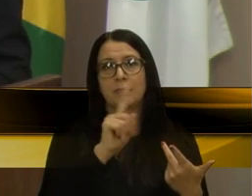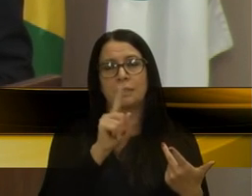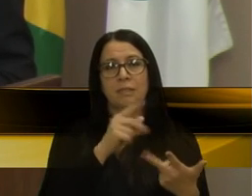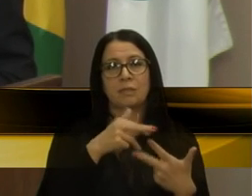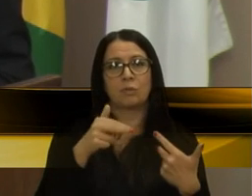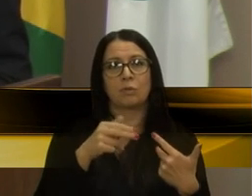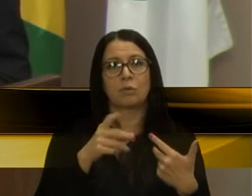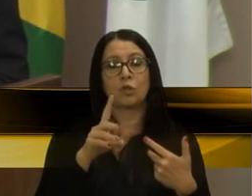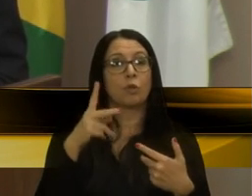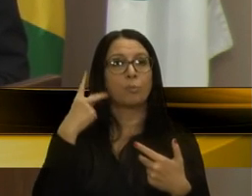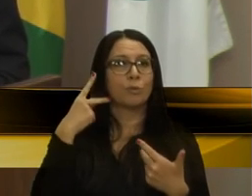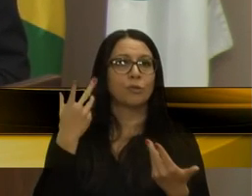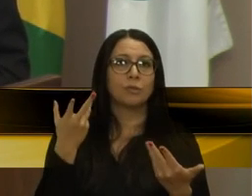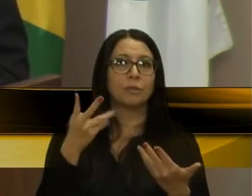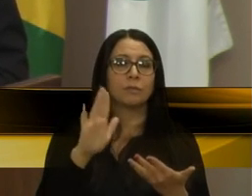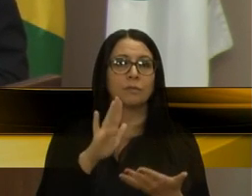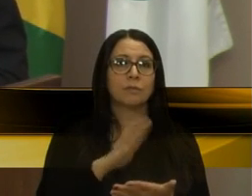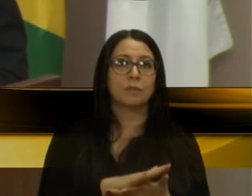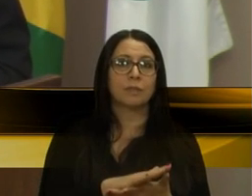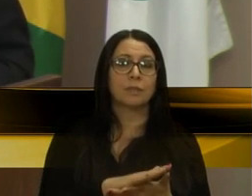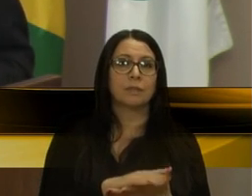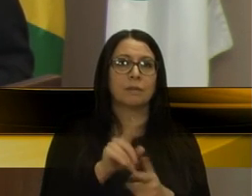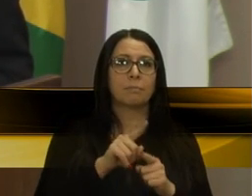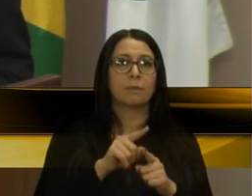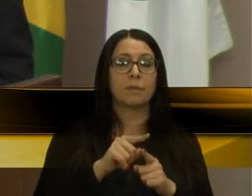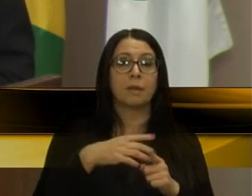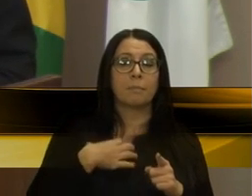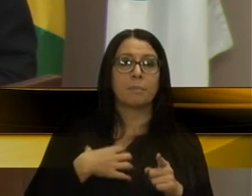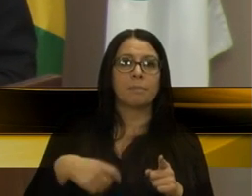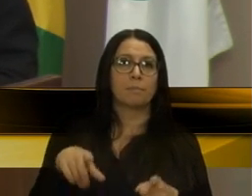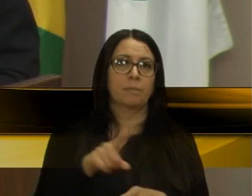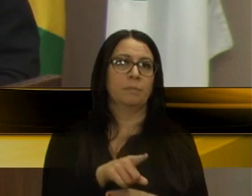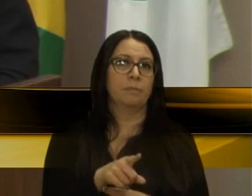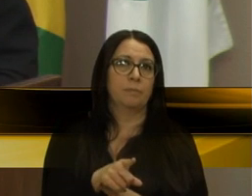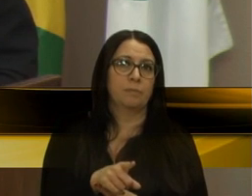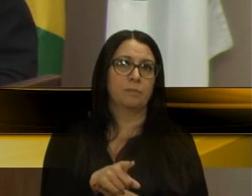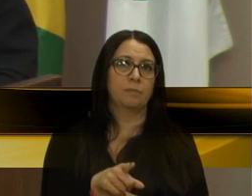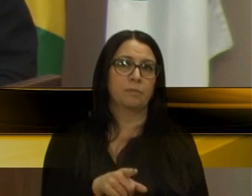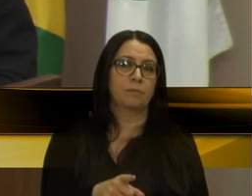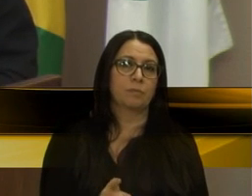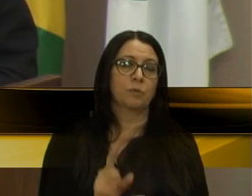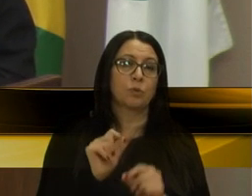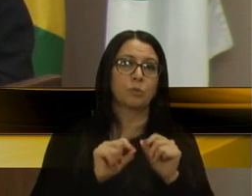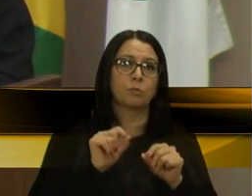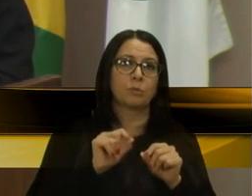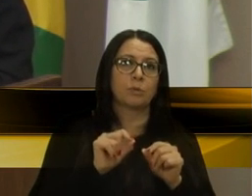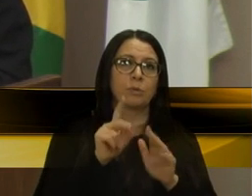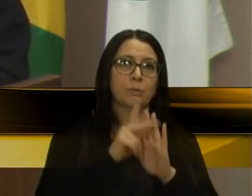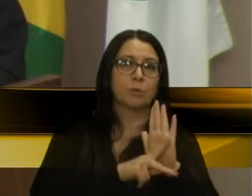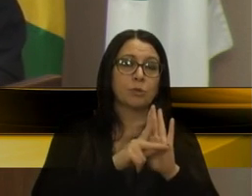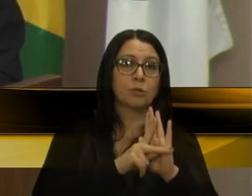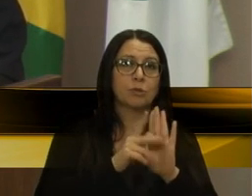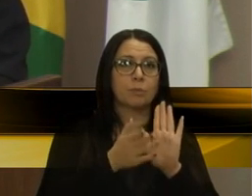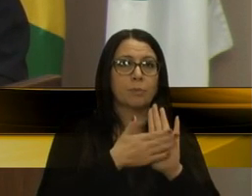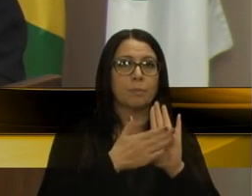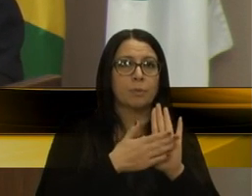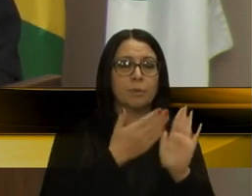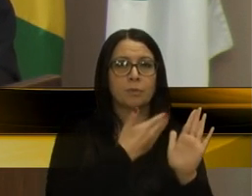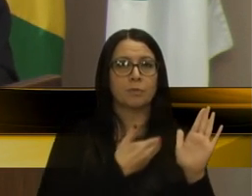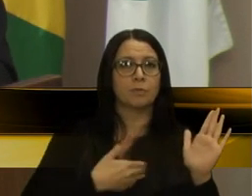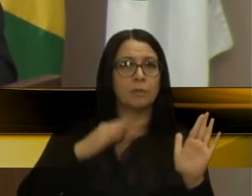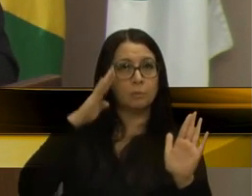questões só políticas. Então fica aqui o registro da minha indignação a respeito desse projeto que foi proposto pelo governo